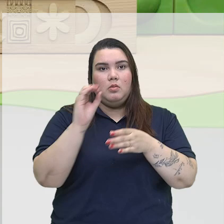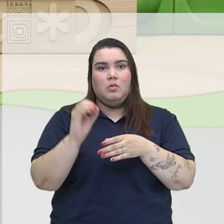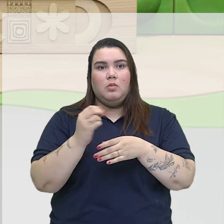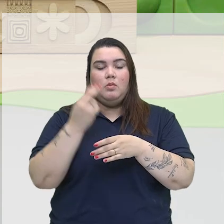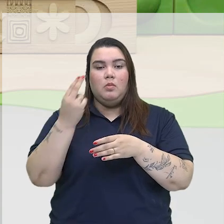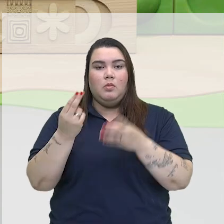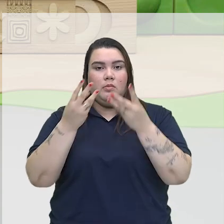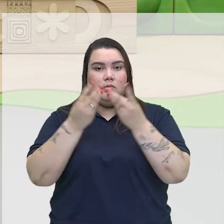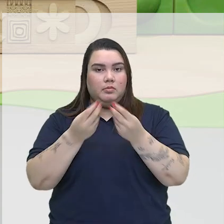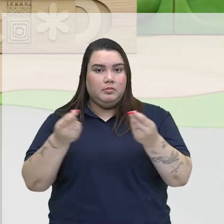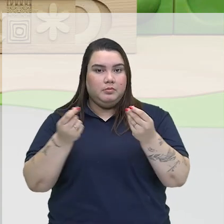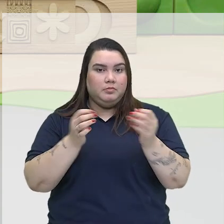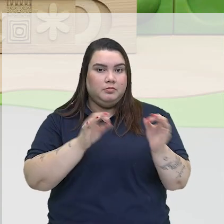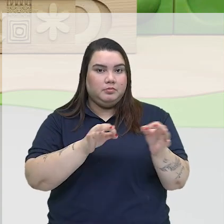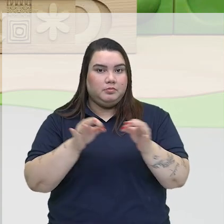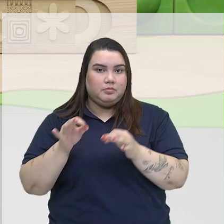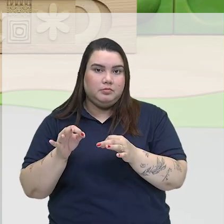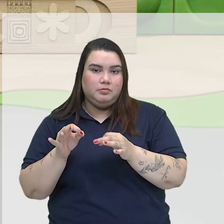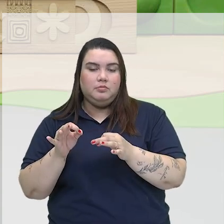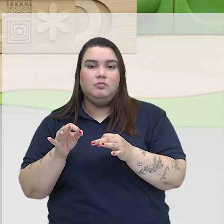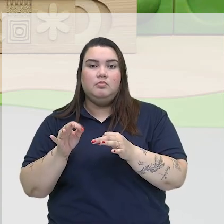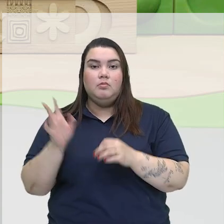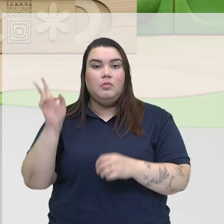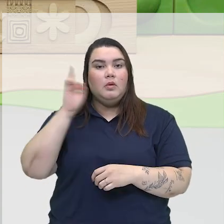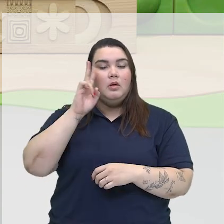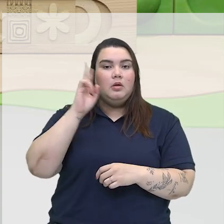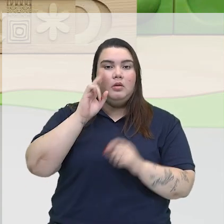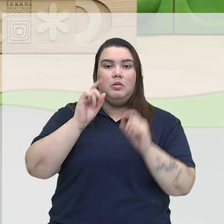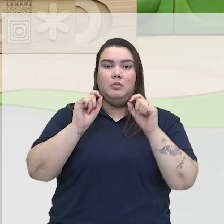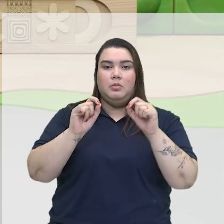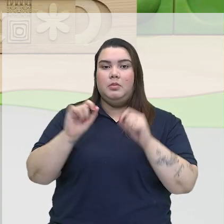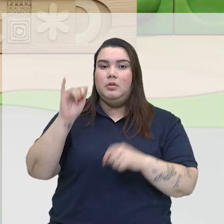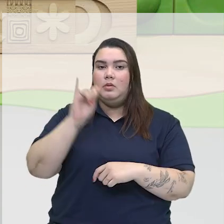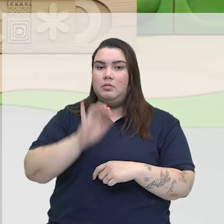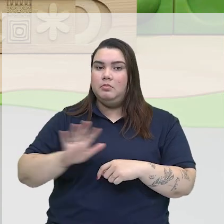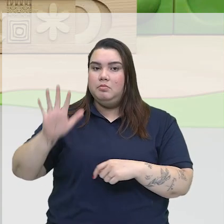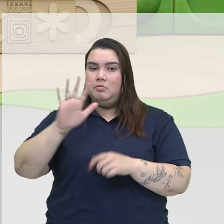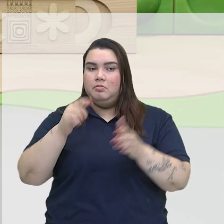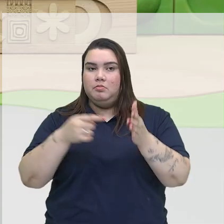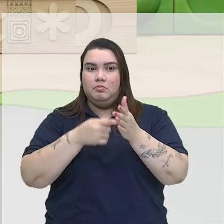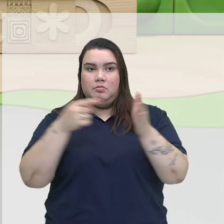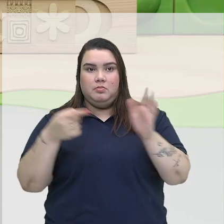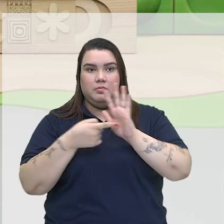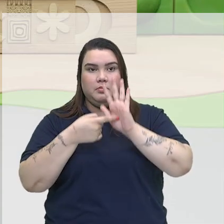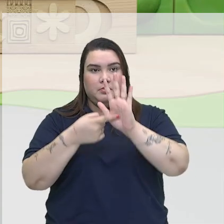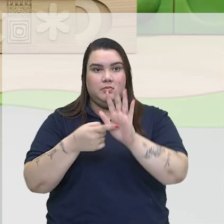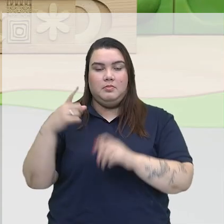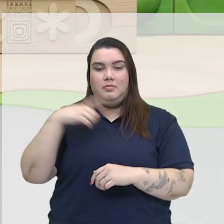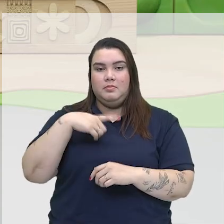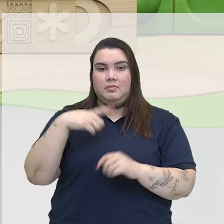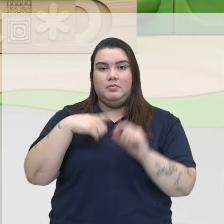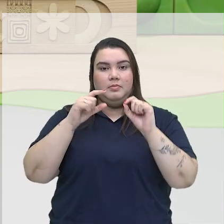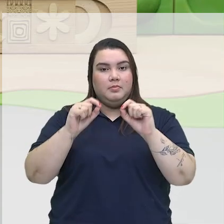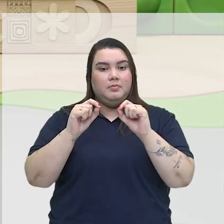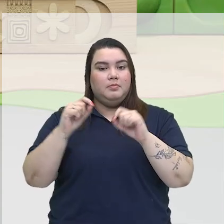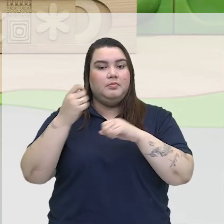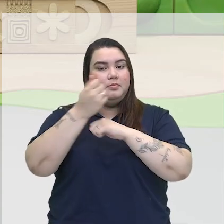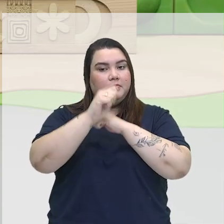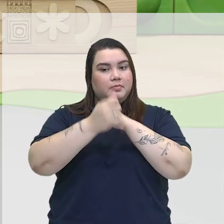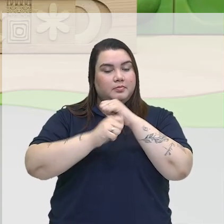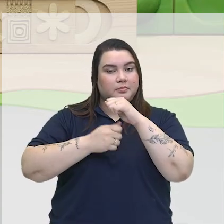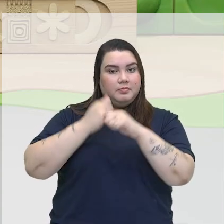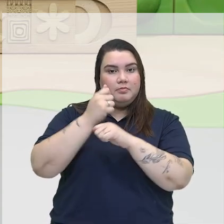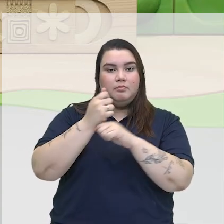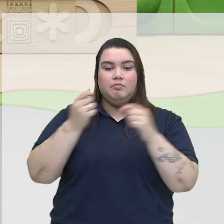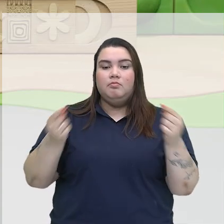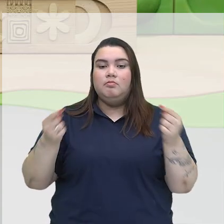formadas ou quebradas, certo? Lembrando aí da nossa imagem primeiro, quando a gente tem um átomo, e